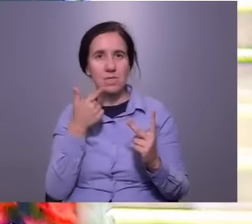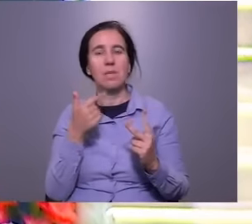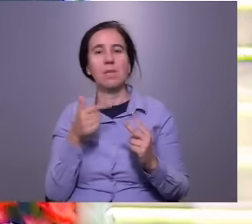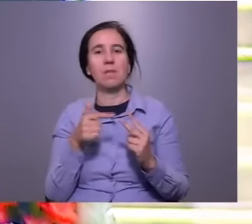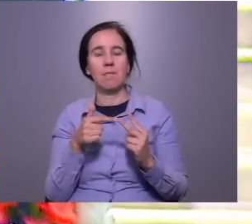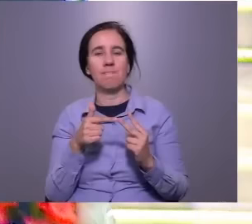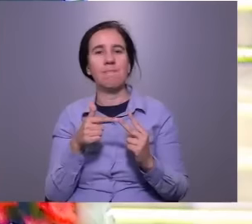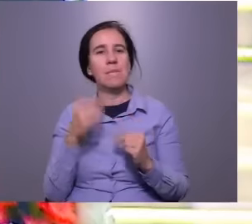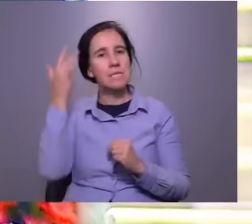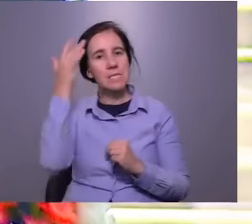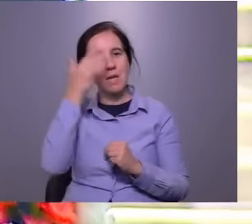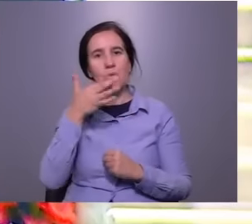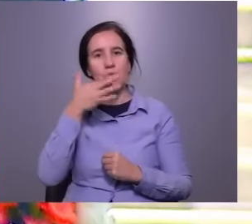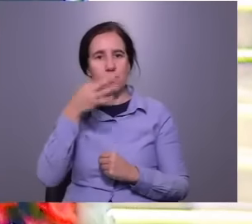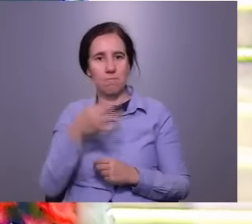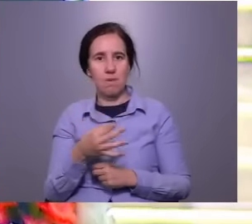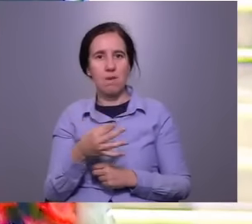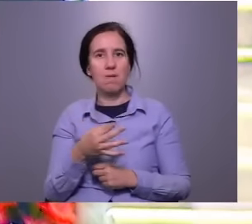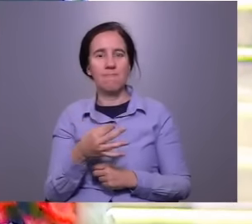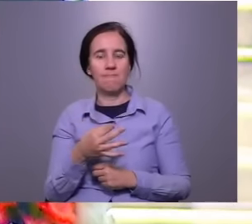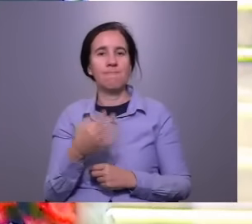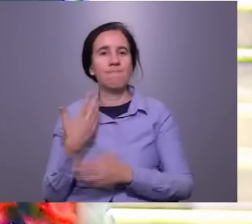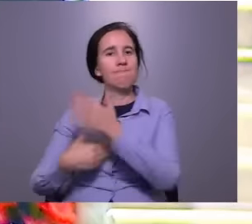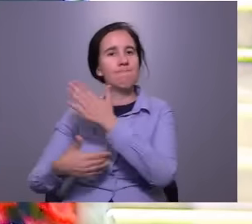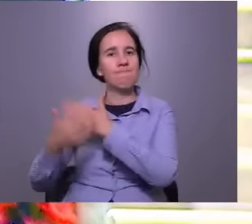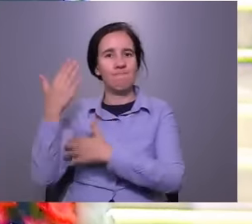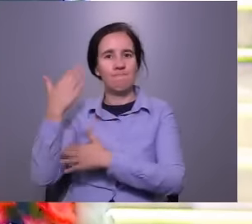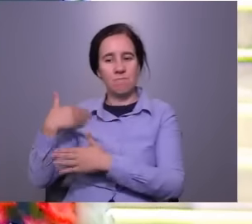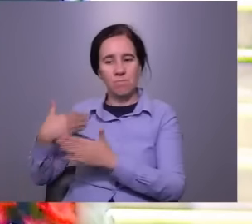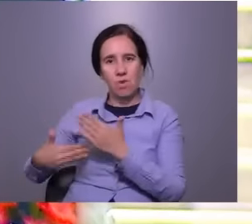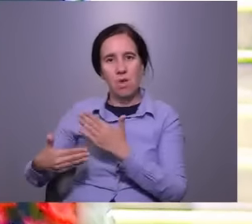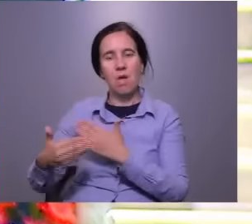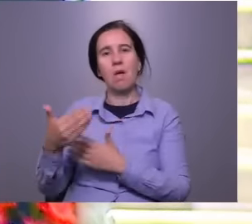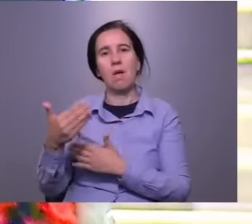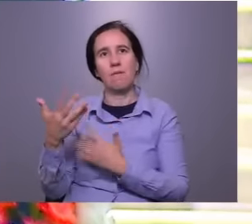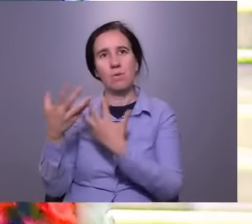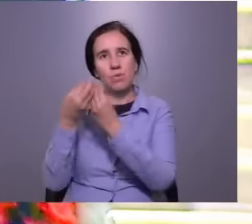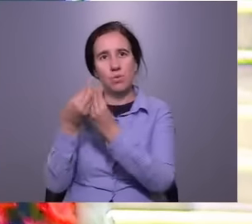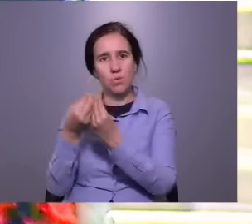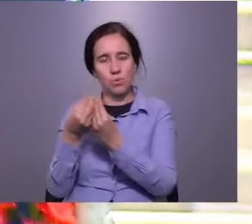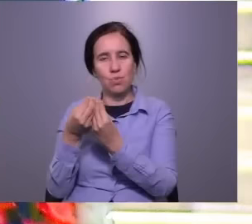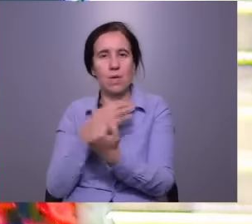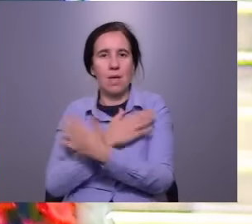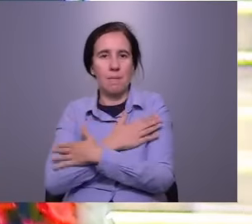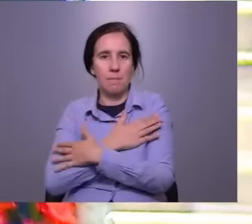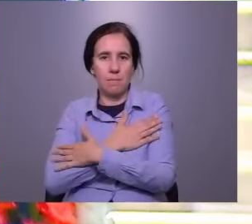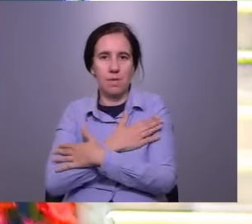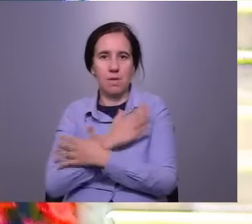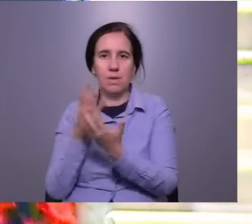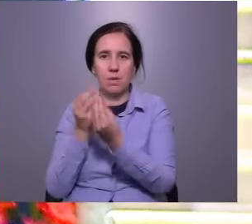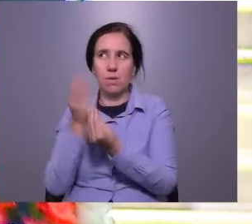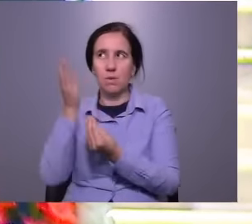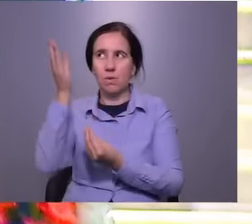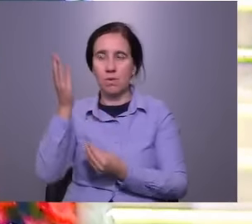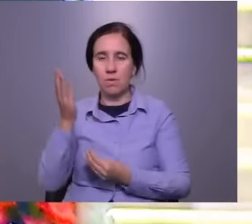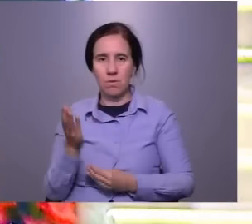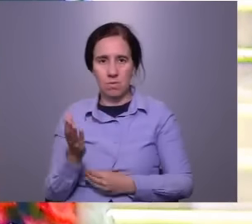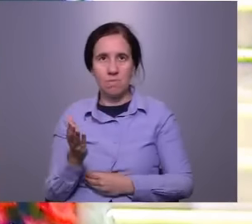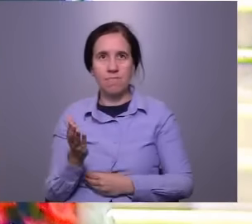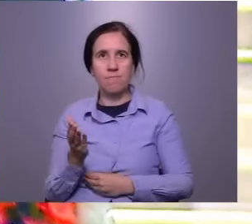Esposo, os bem-aventurados apóstolos, São Francisco Marto e Santa